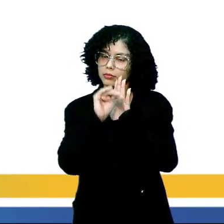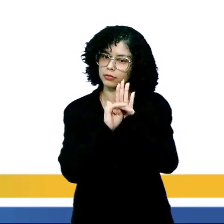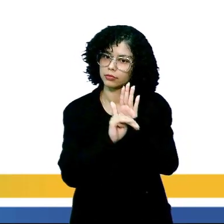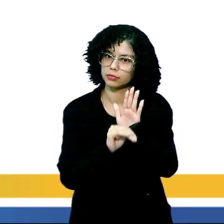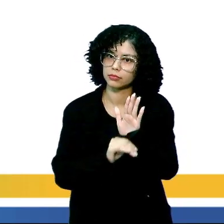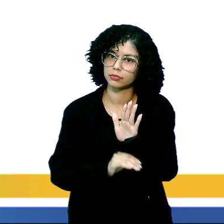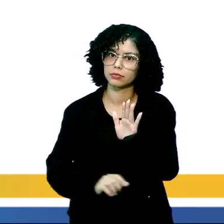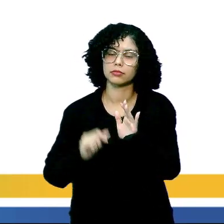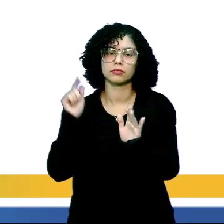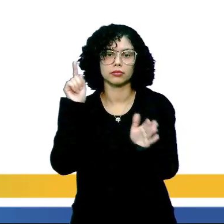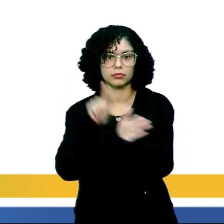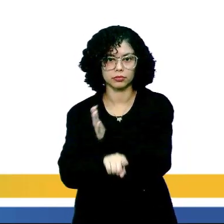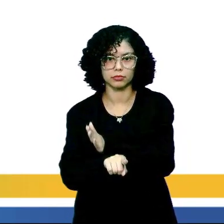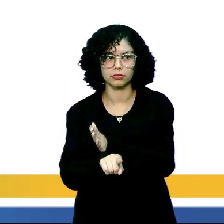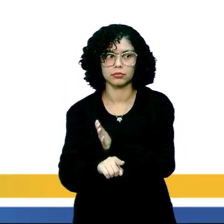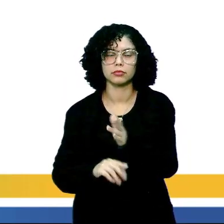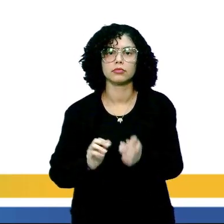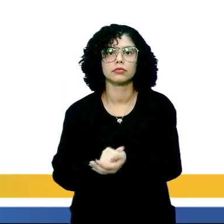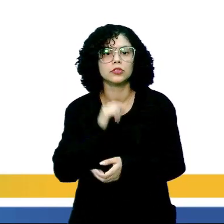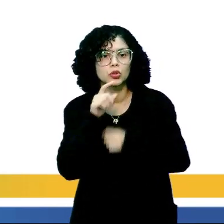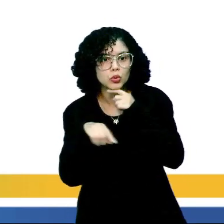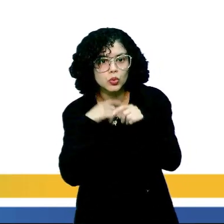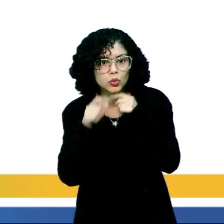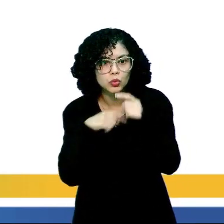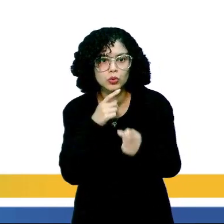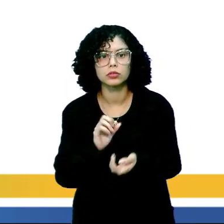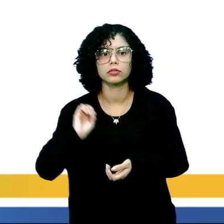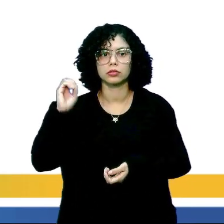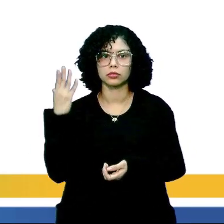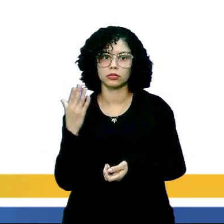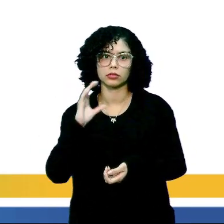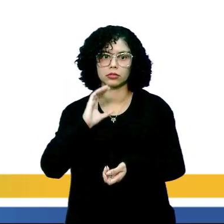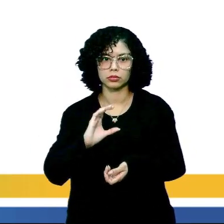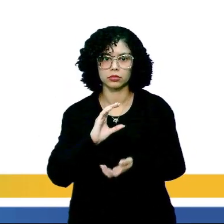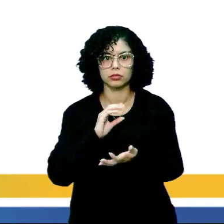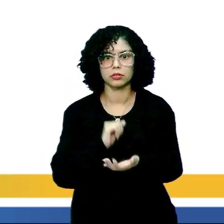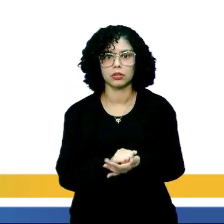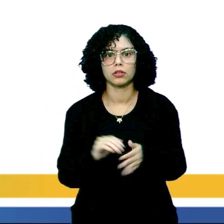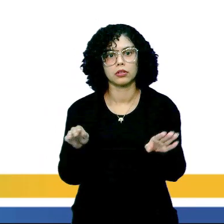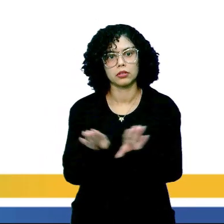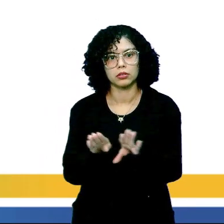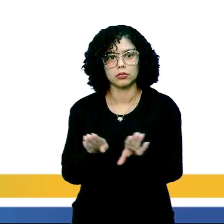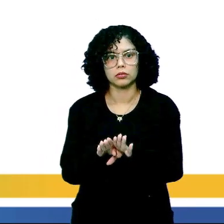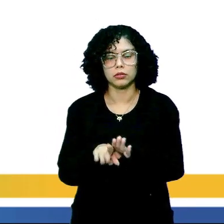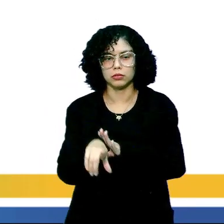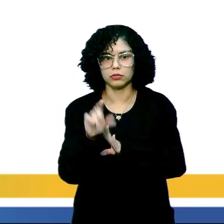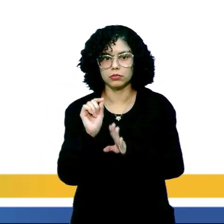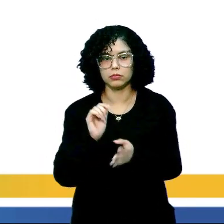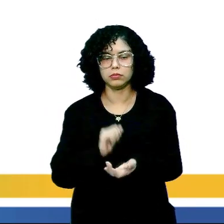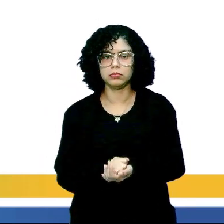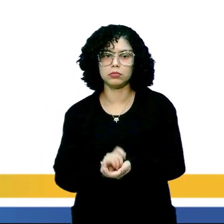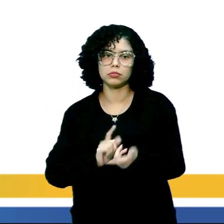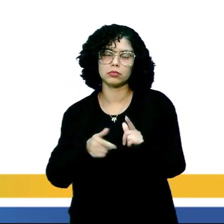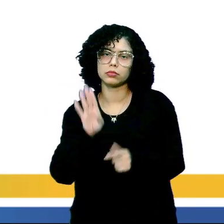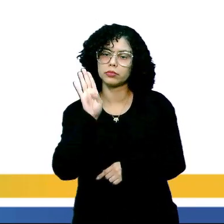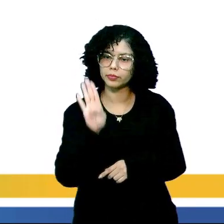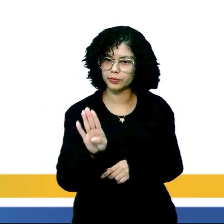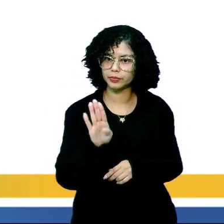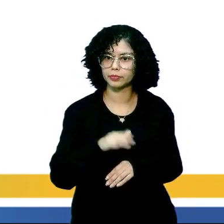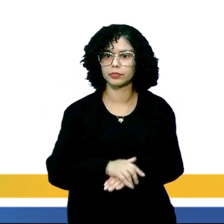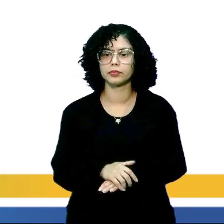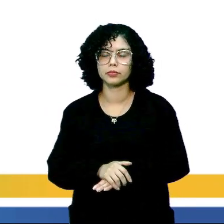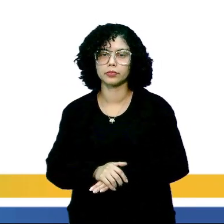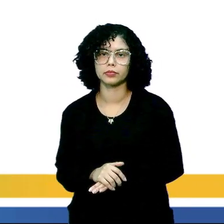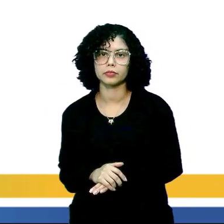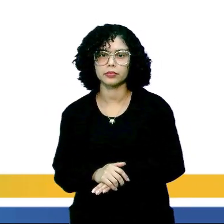são aquelas questões que deixam a gente em dúvida, que é o caso da letra C, e temos o gabarito, que é a questão correta, que